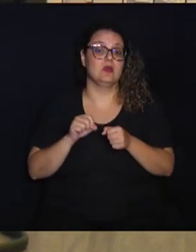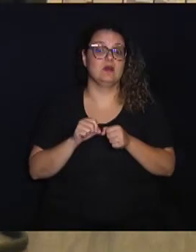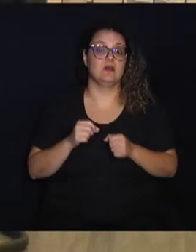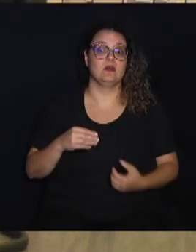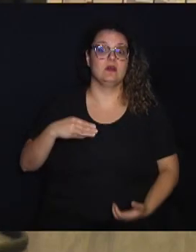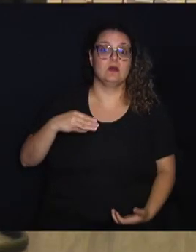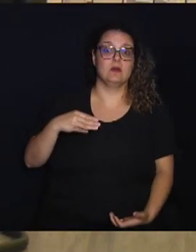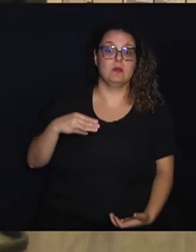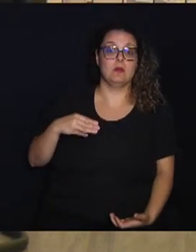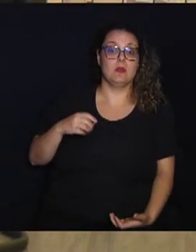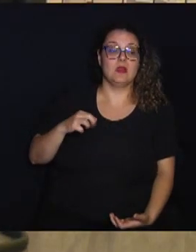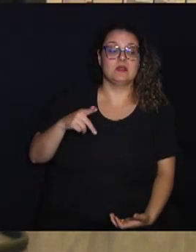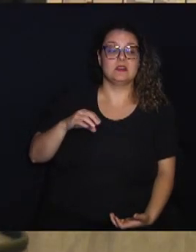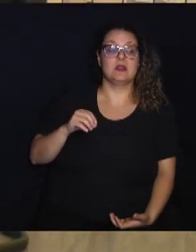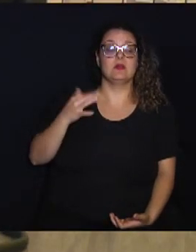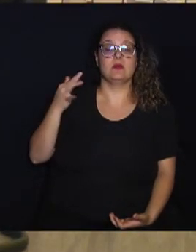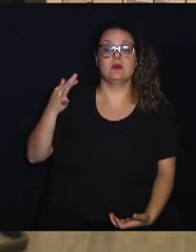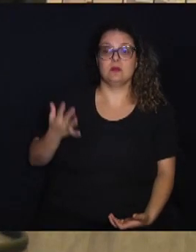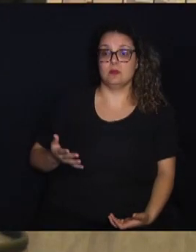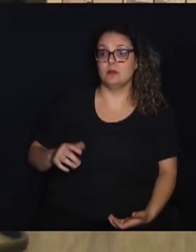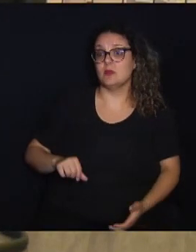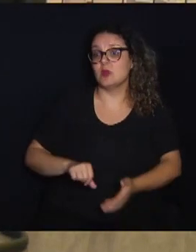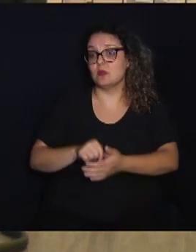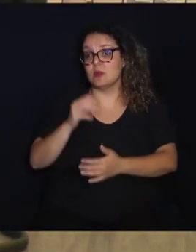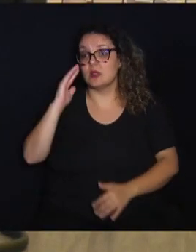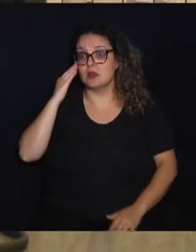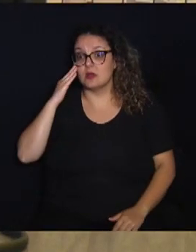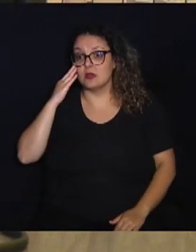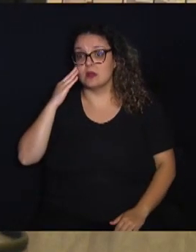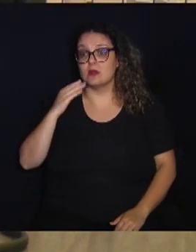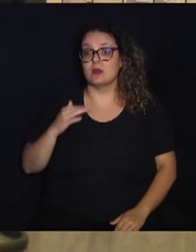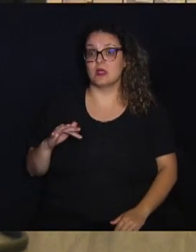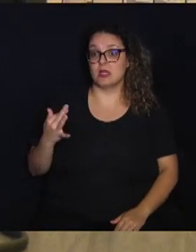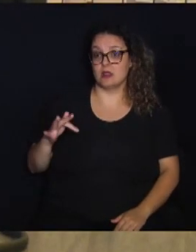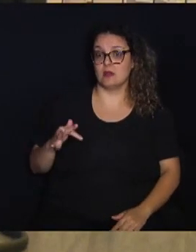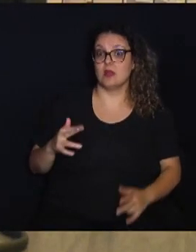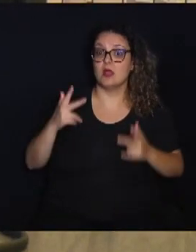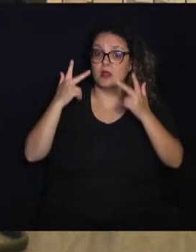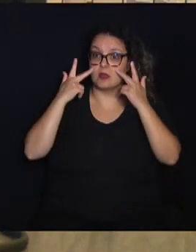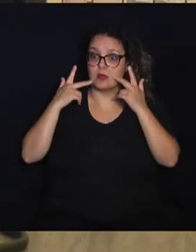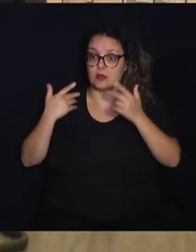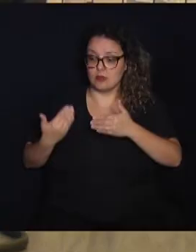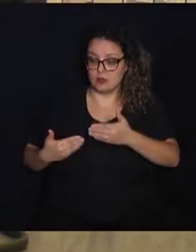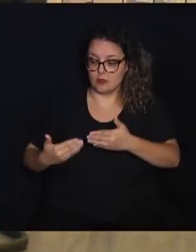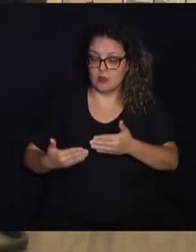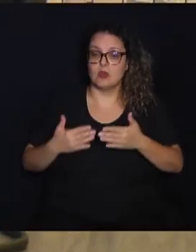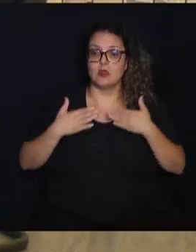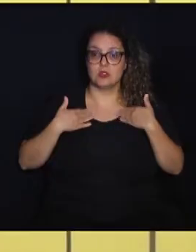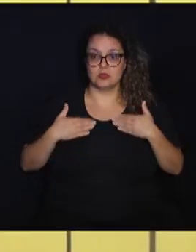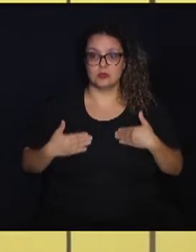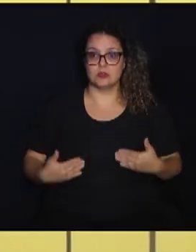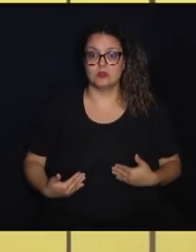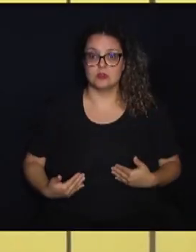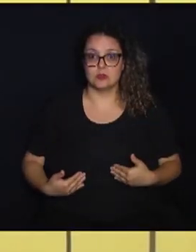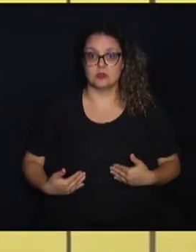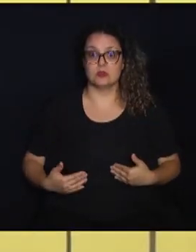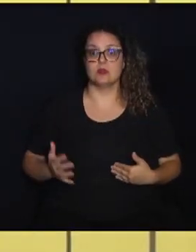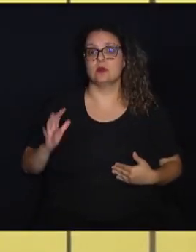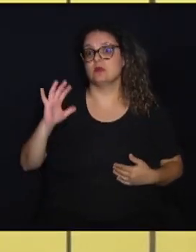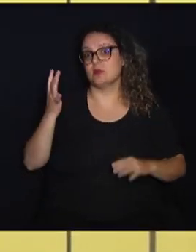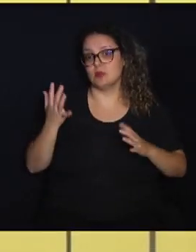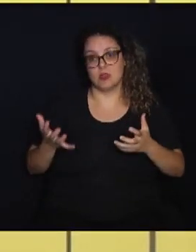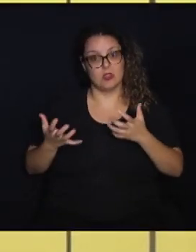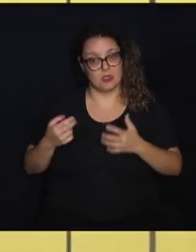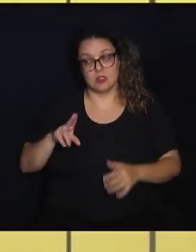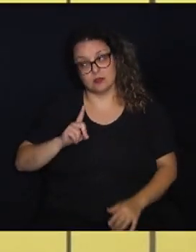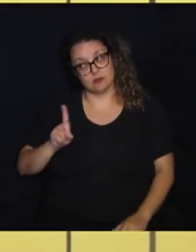Marcelo? A gente primeiro tem que entender que essa dor ela é natural, ela é um processo do nosso corpo que ele vai acontecer, você querendo ou